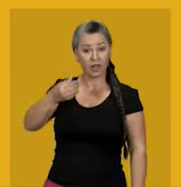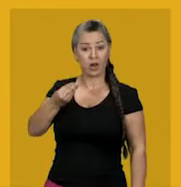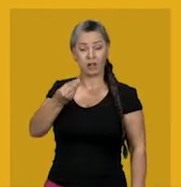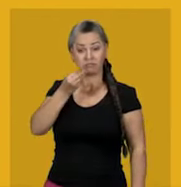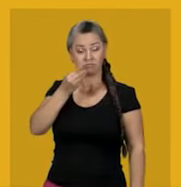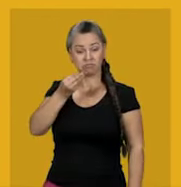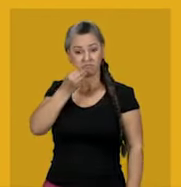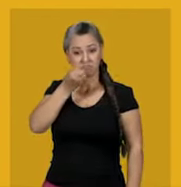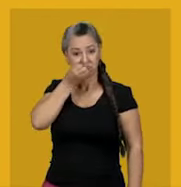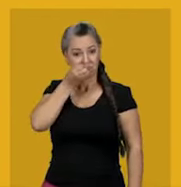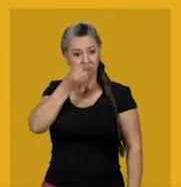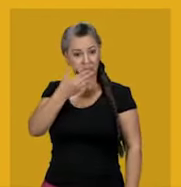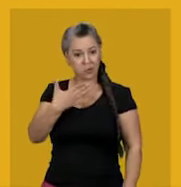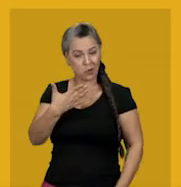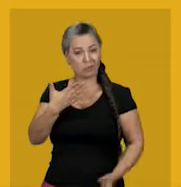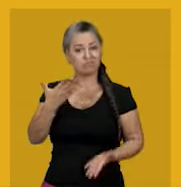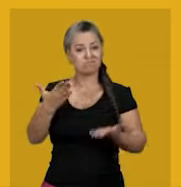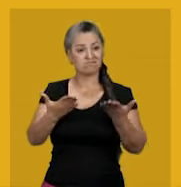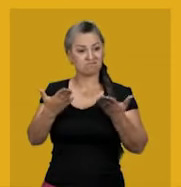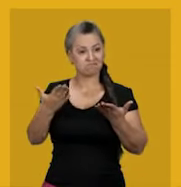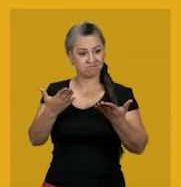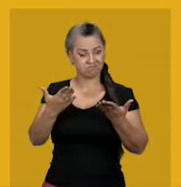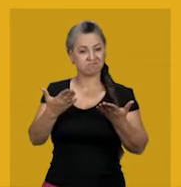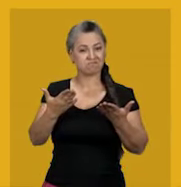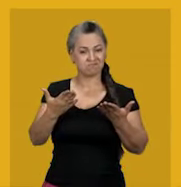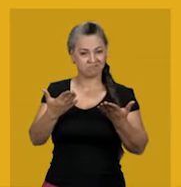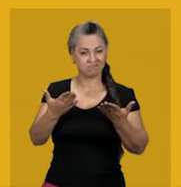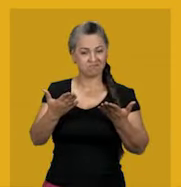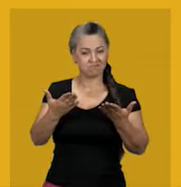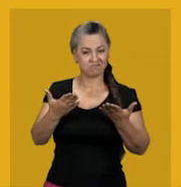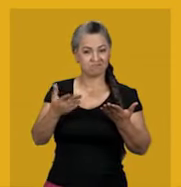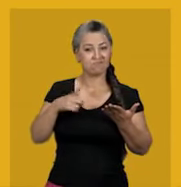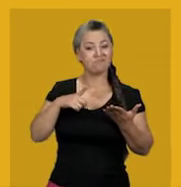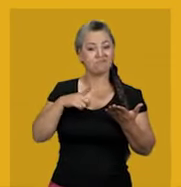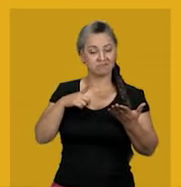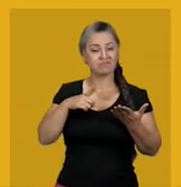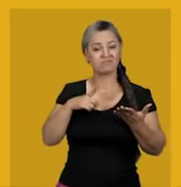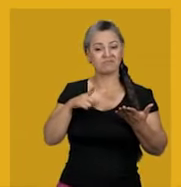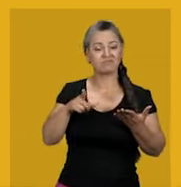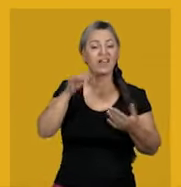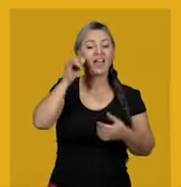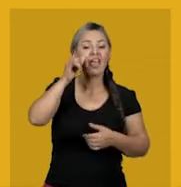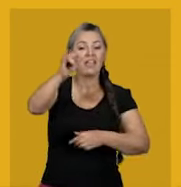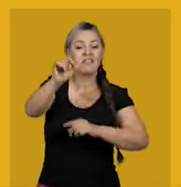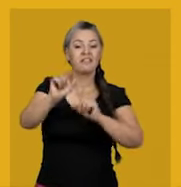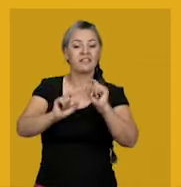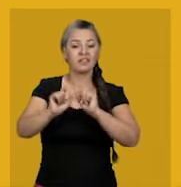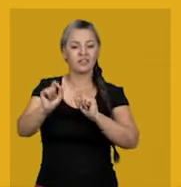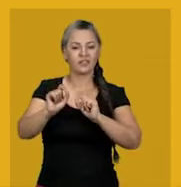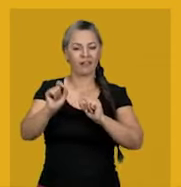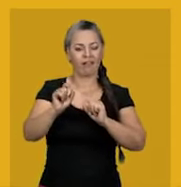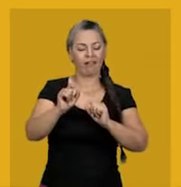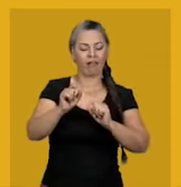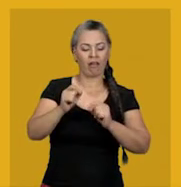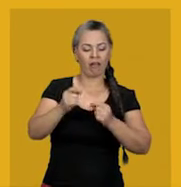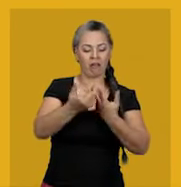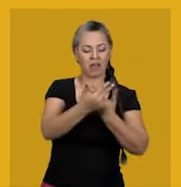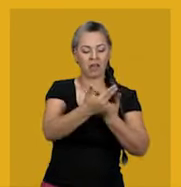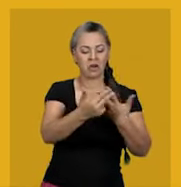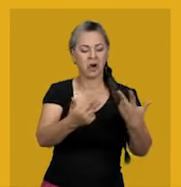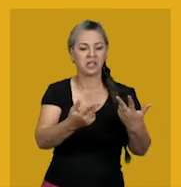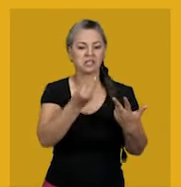Desembale menos e descasque mais. Evite alimentos industrializados,